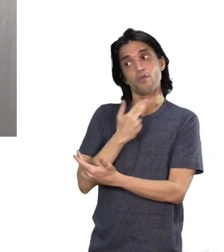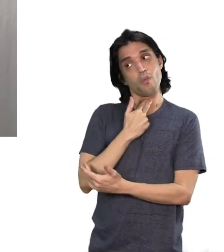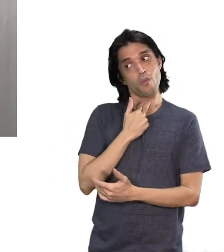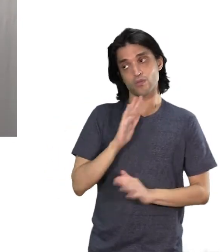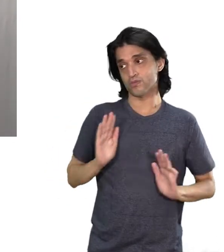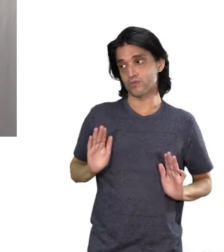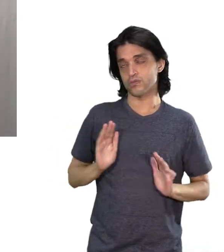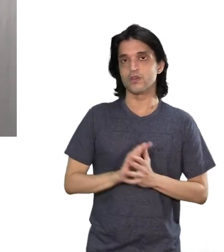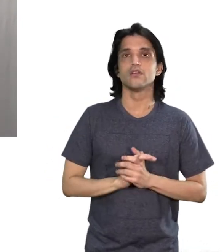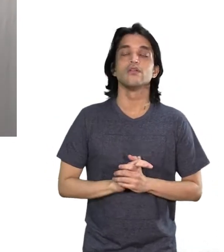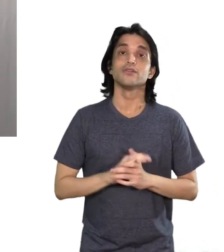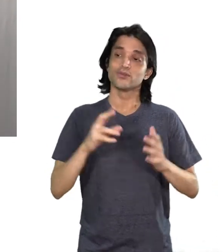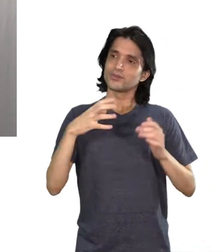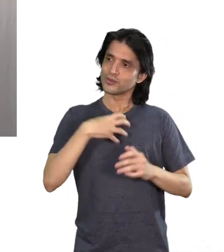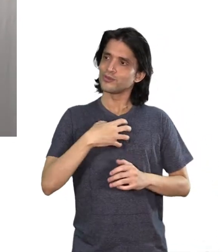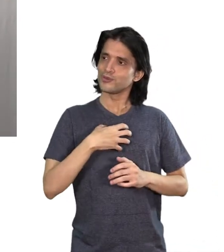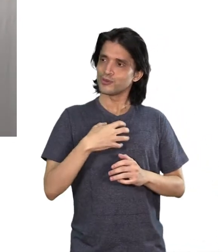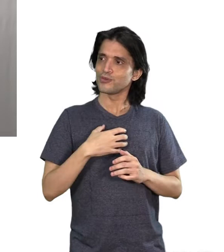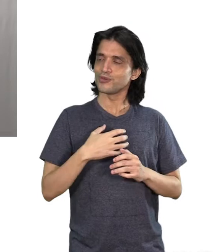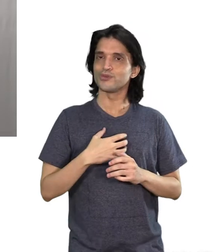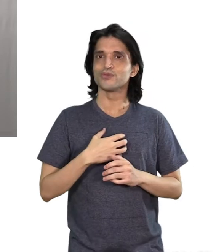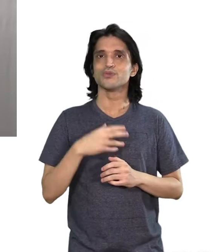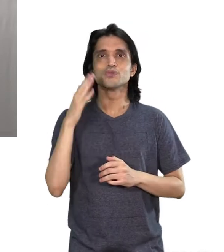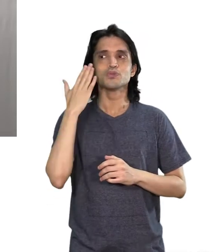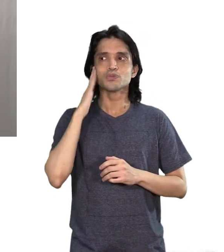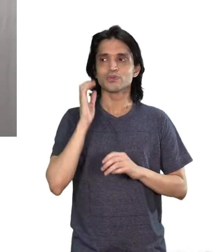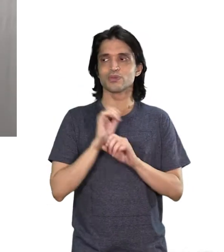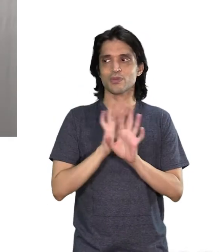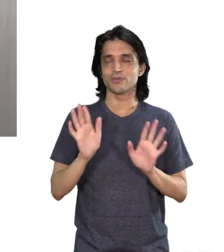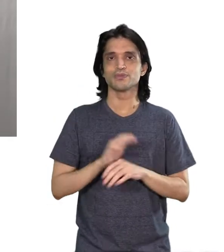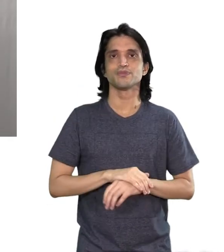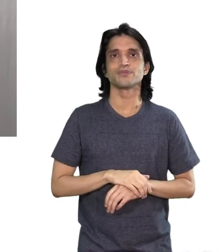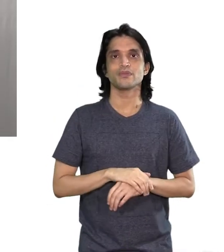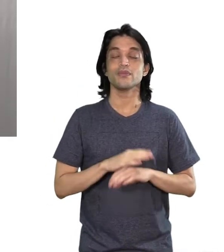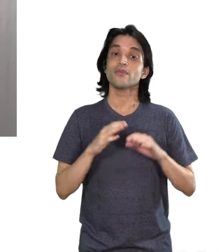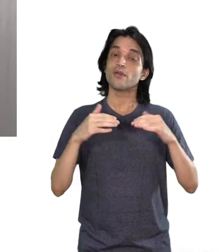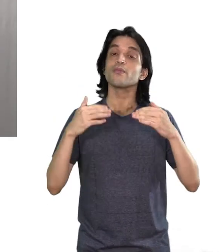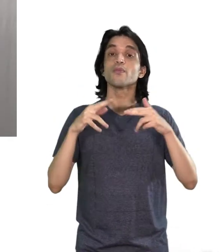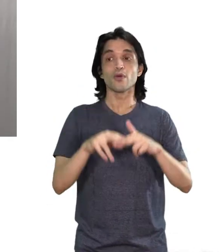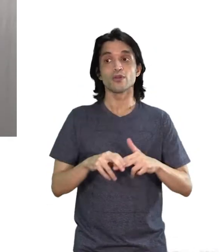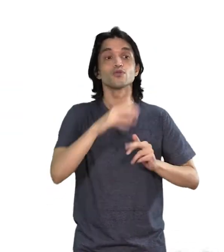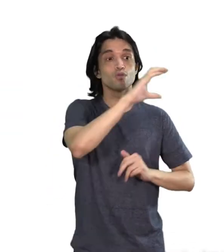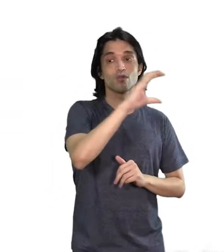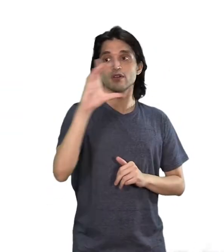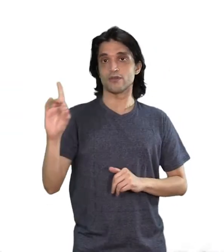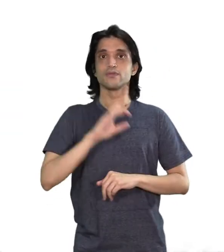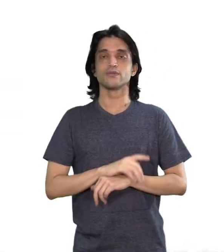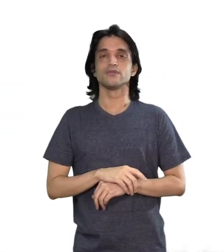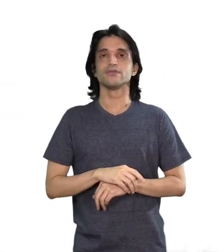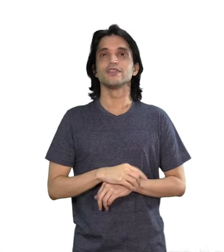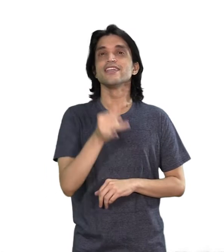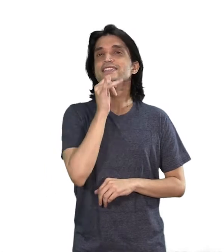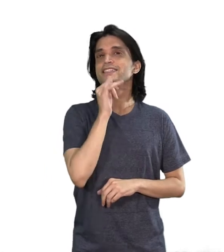isso, classificamos o período composto por coordenação. Agora, no exemplo abaixo,